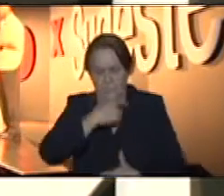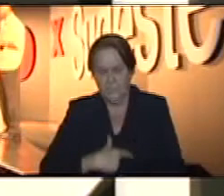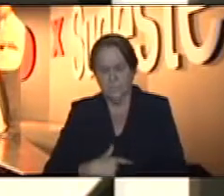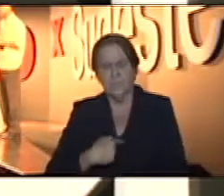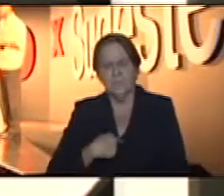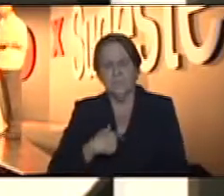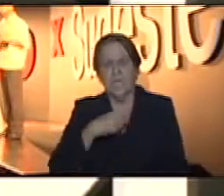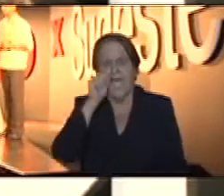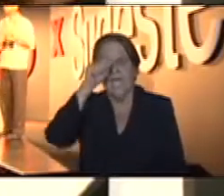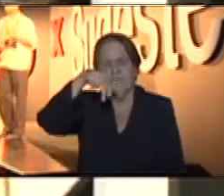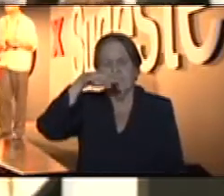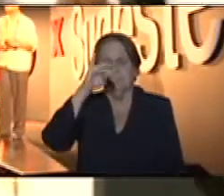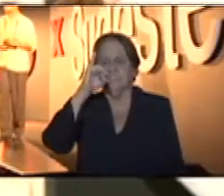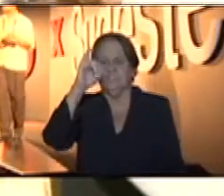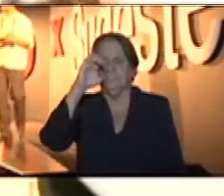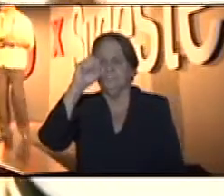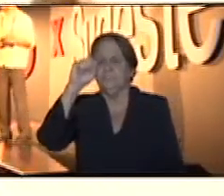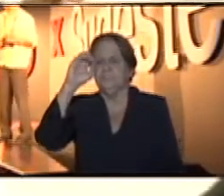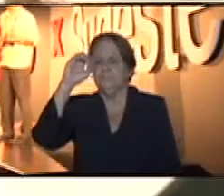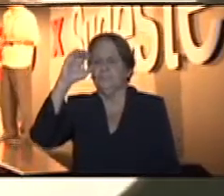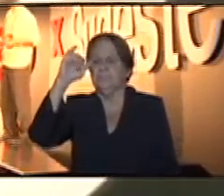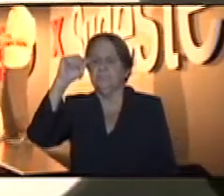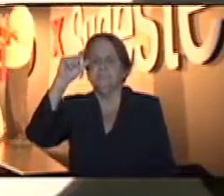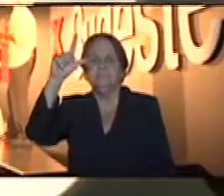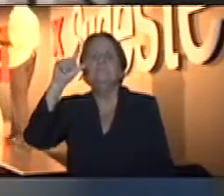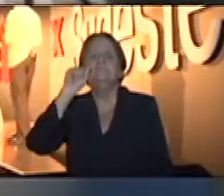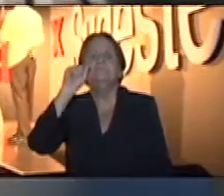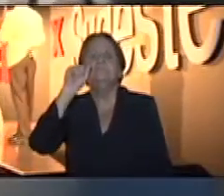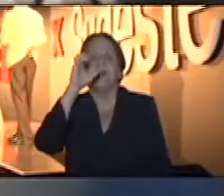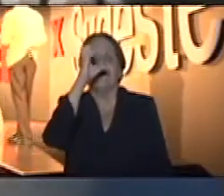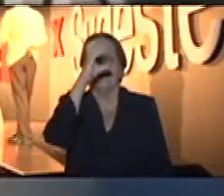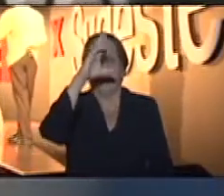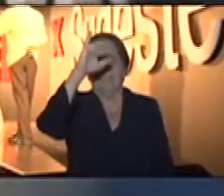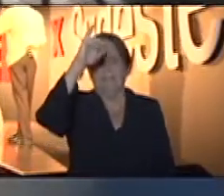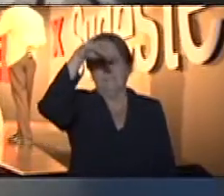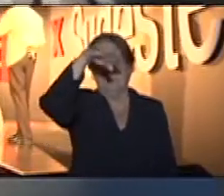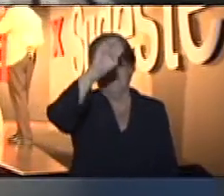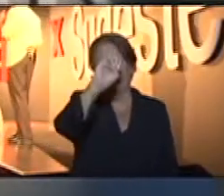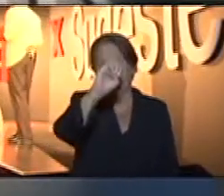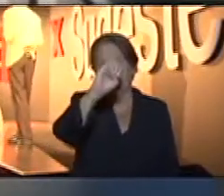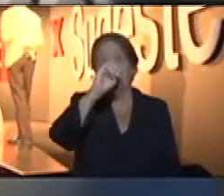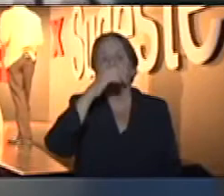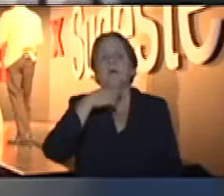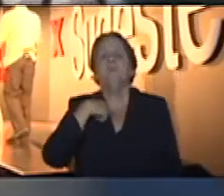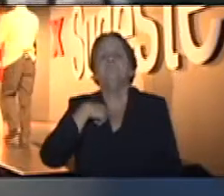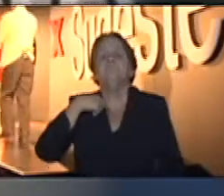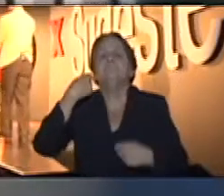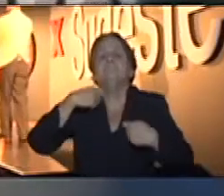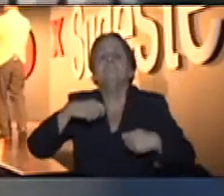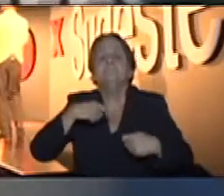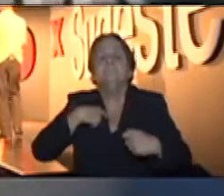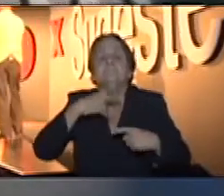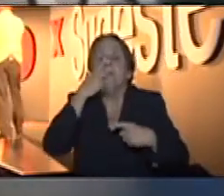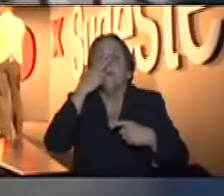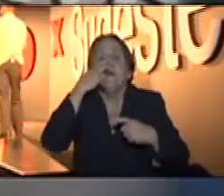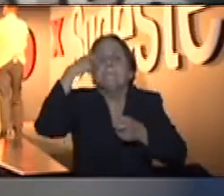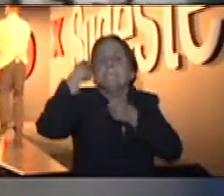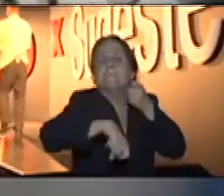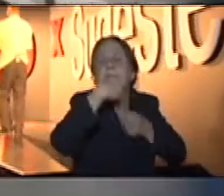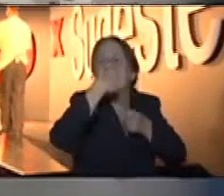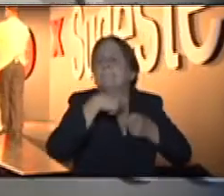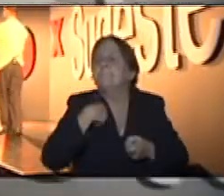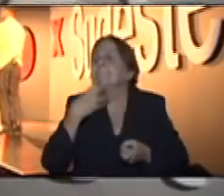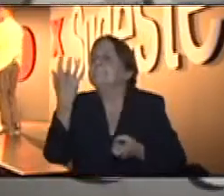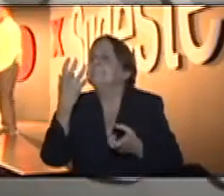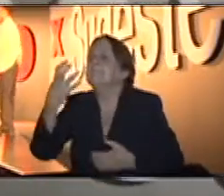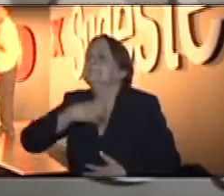crime e nós estamos em guerra e nós agora estamos buscando Unidos pegar a essência da fala de cada